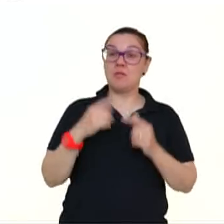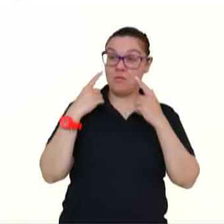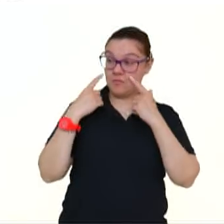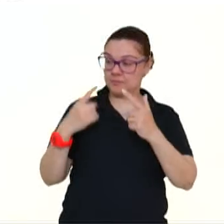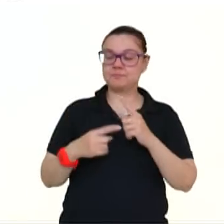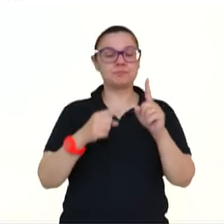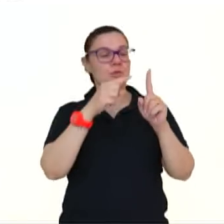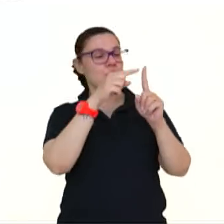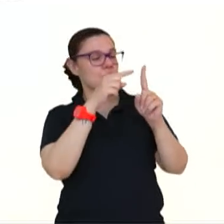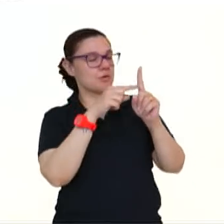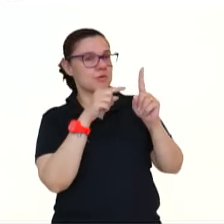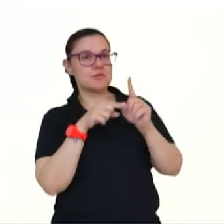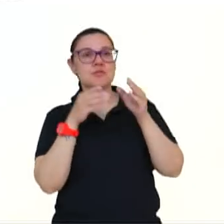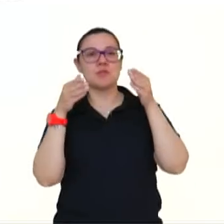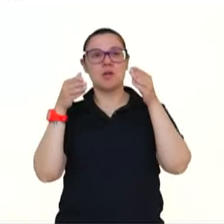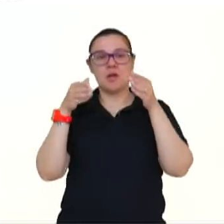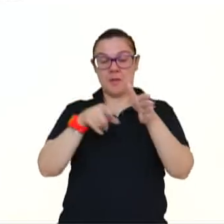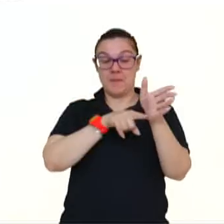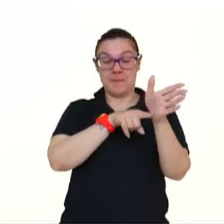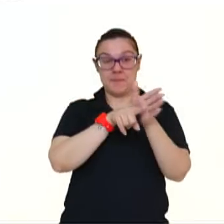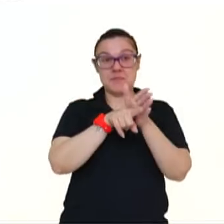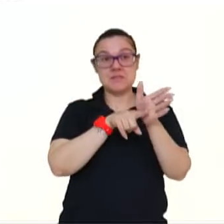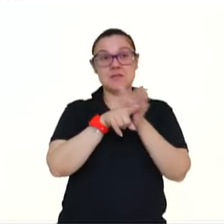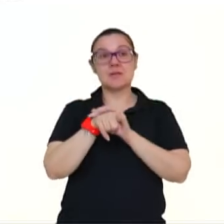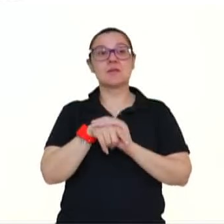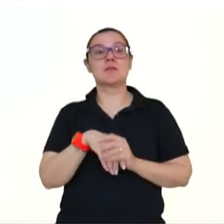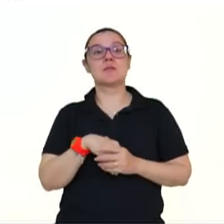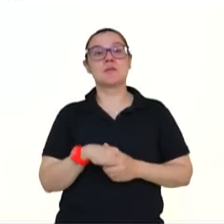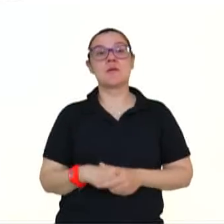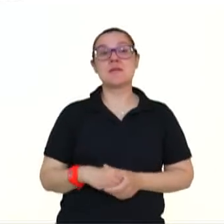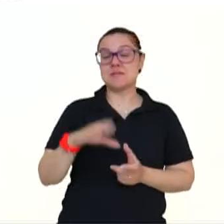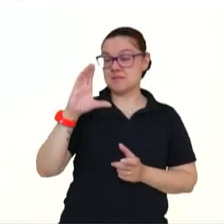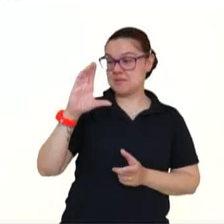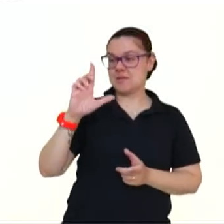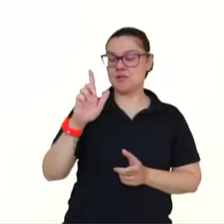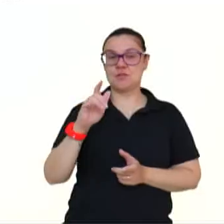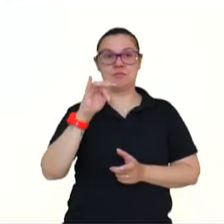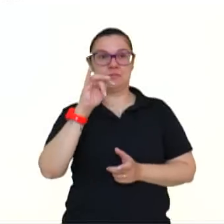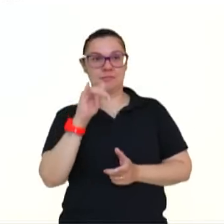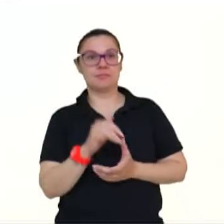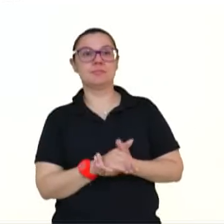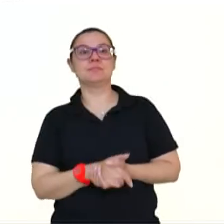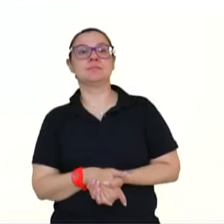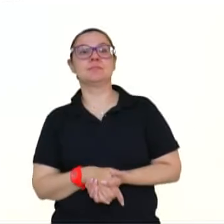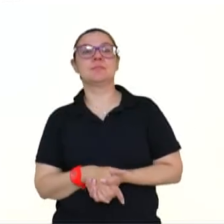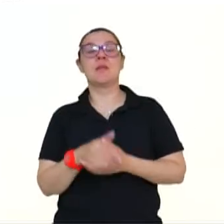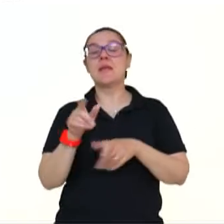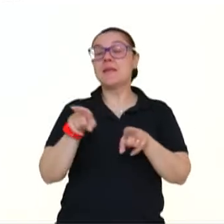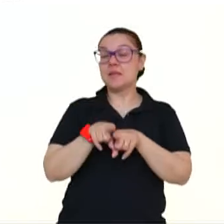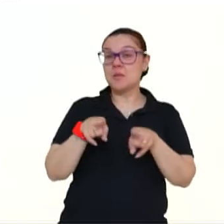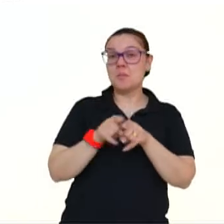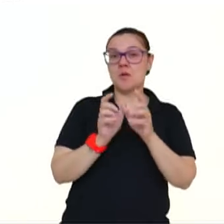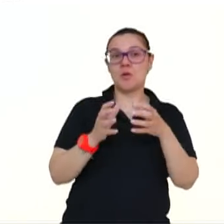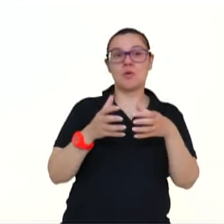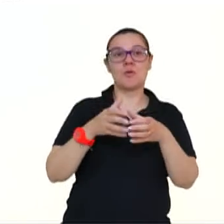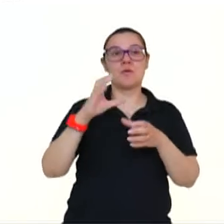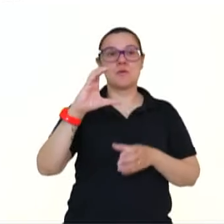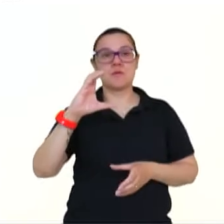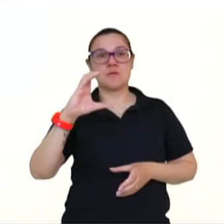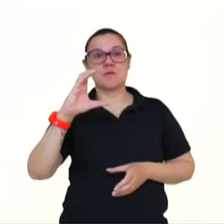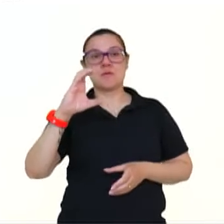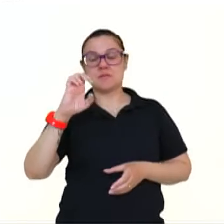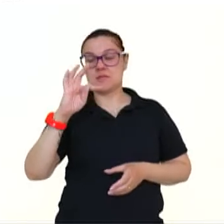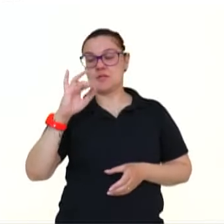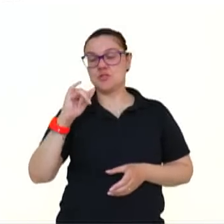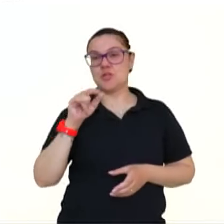Questão 1. Dados e indicadores da pesquisa realizada pelo Comitê Gestor da Internet, CG1, e o